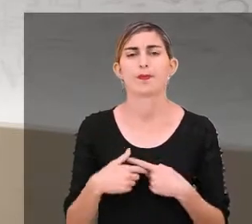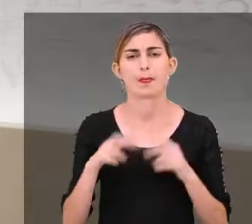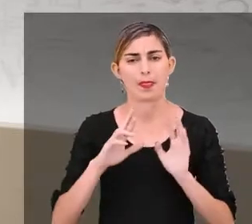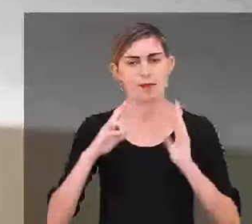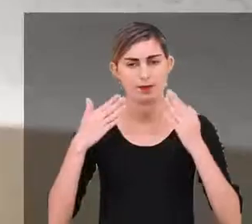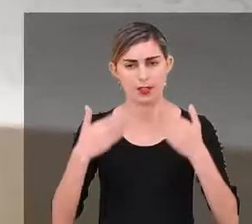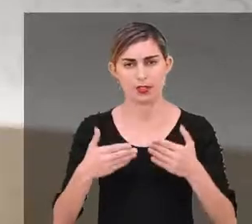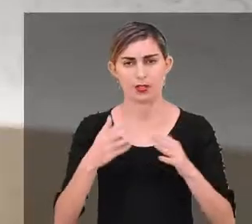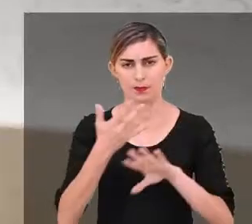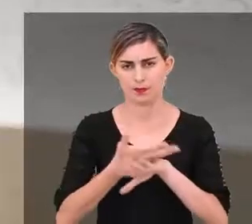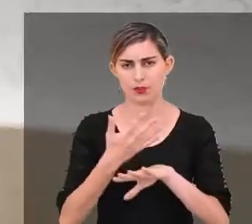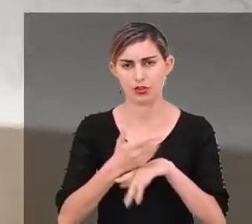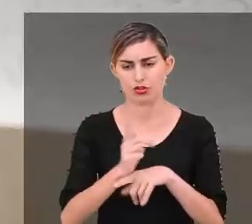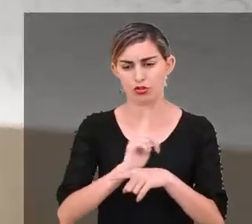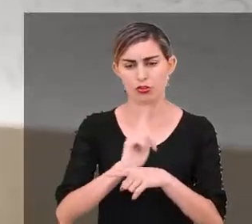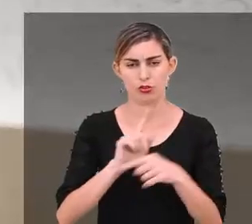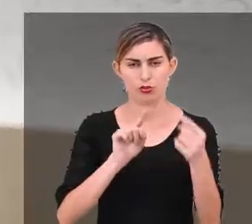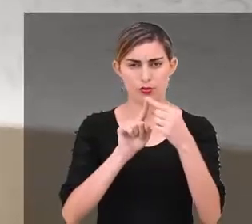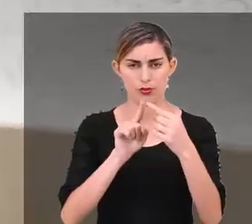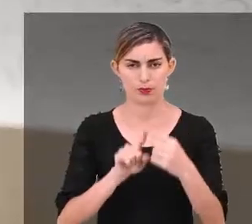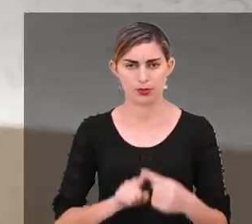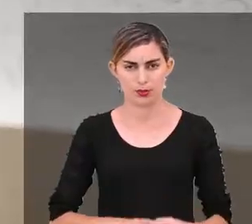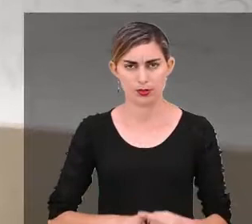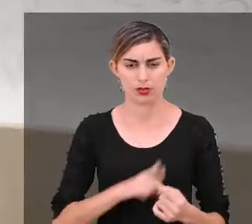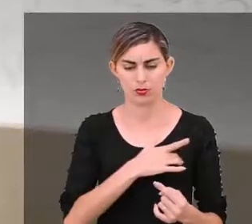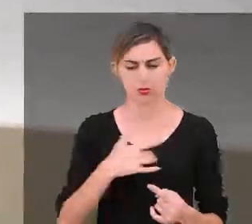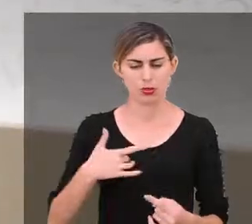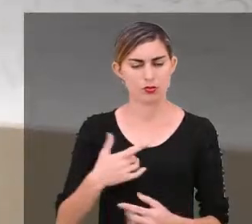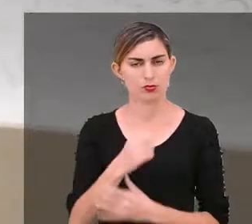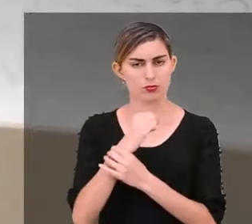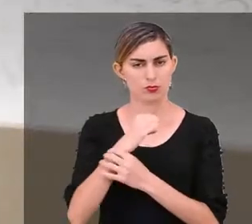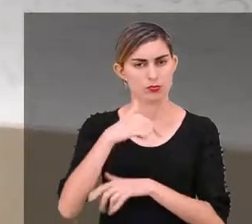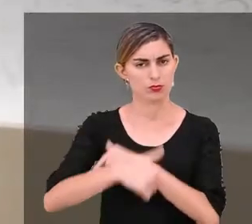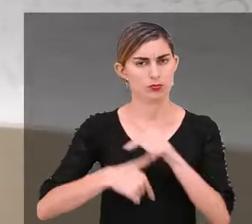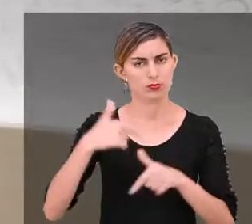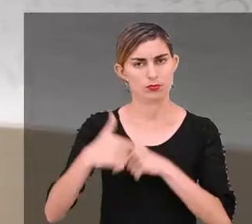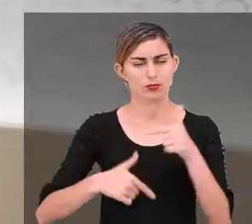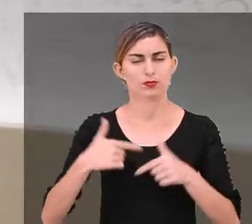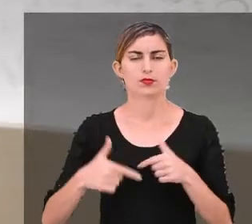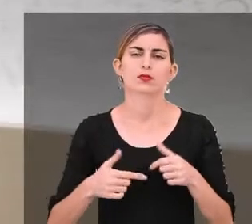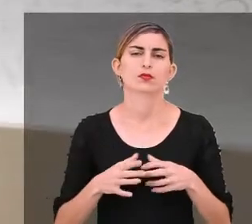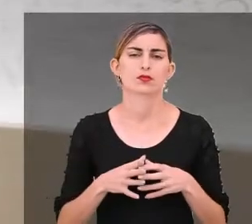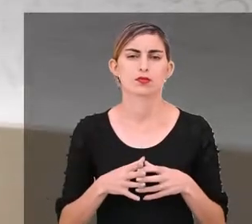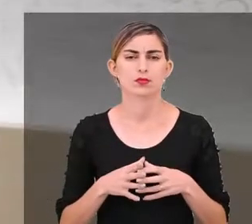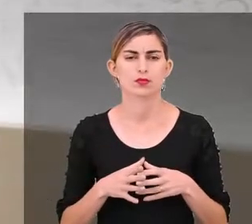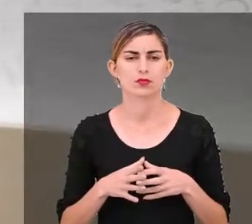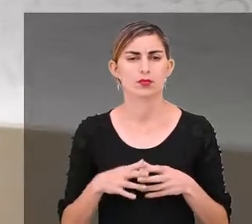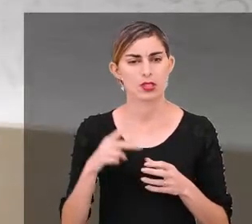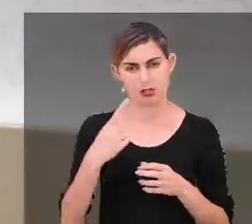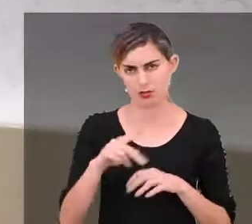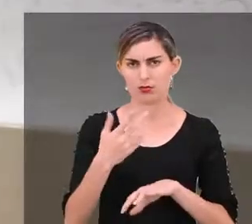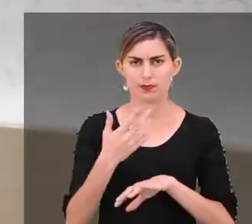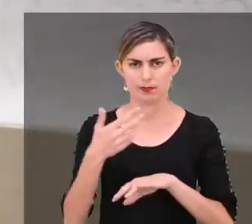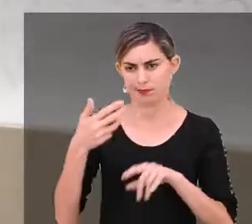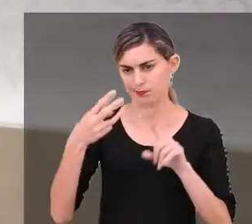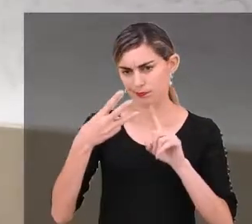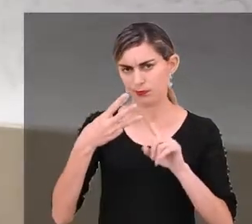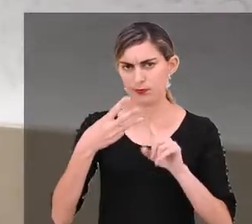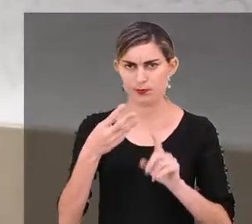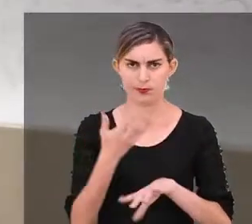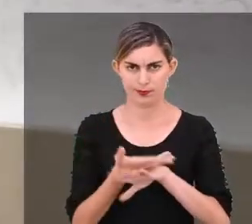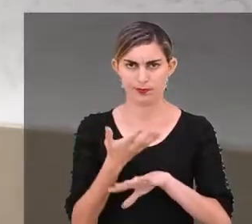competência referente à disciplina de Gestão Aplicada à Saúde e Segurança do Trabalho. Nesta